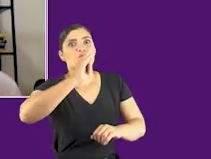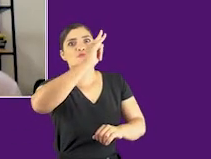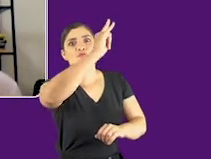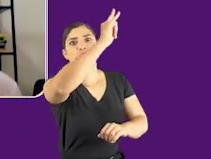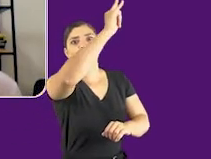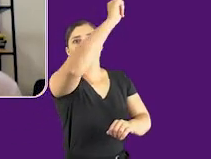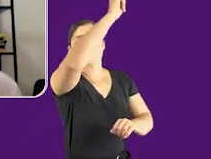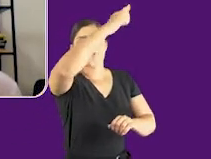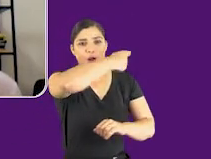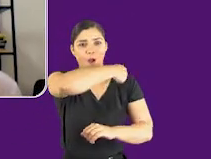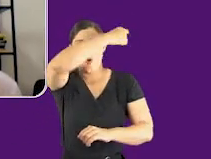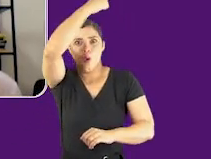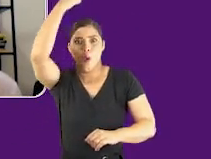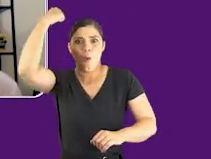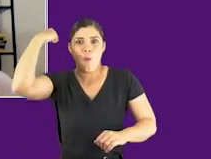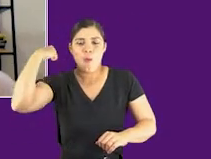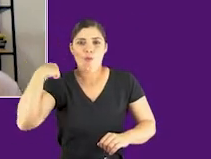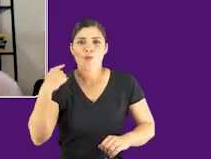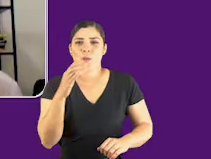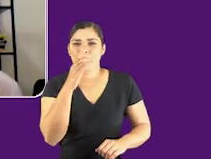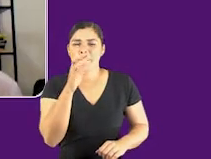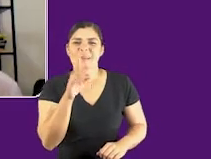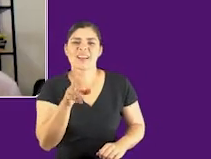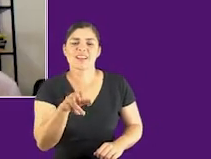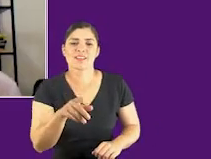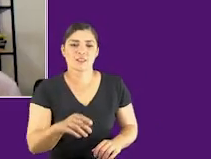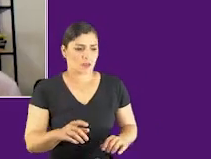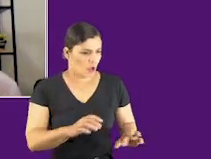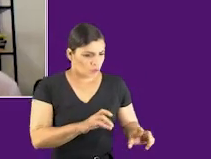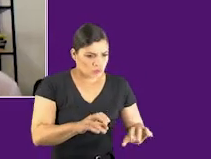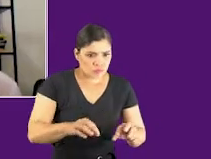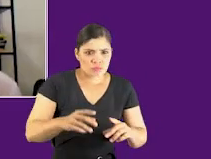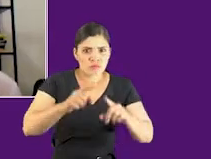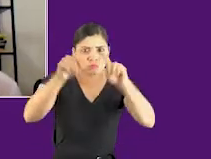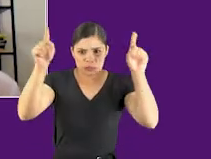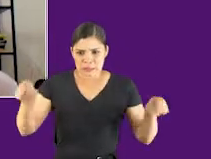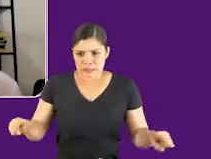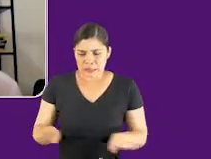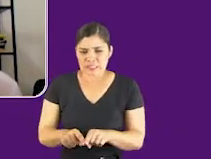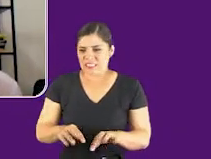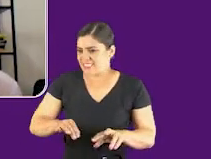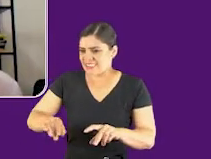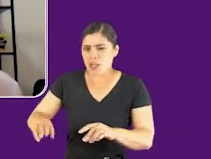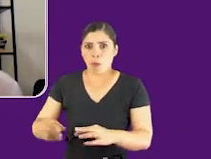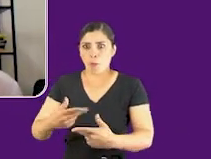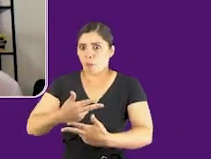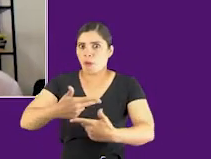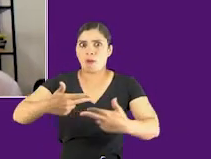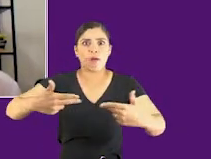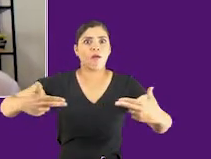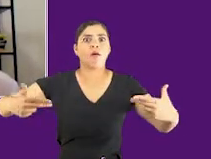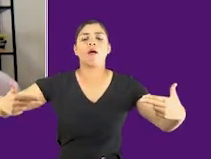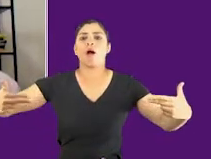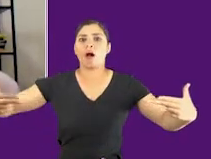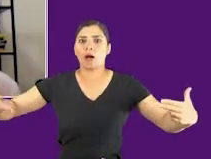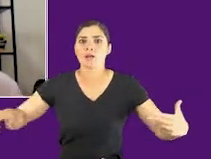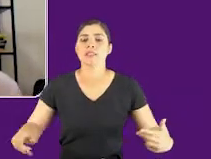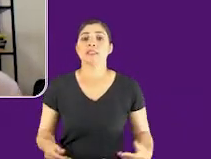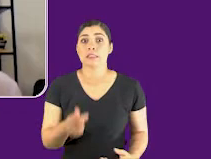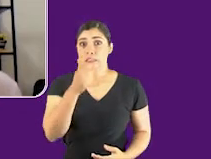saindo quer é uma sala cheia de televisões e monitores e computadores